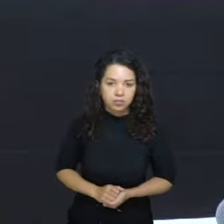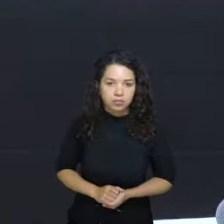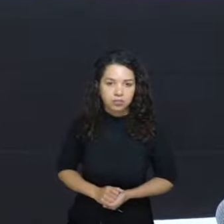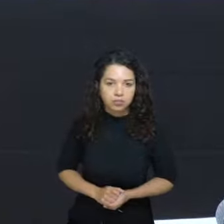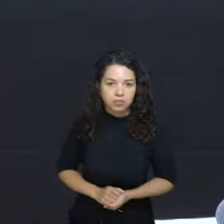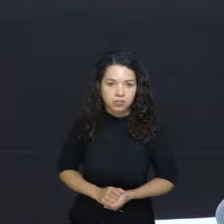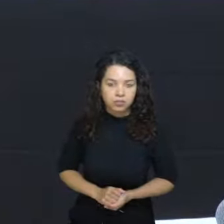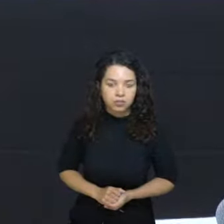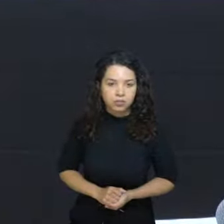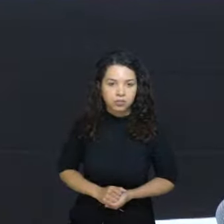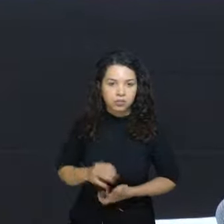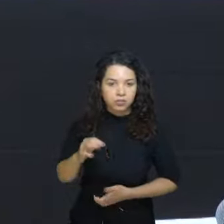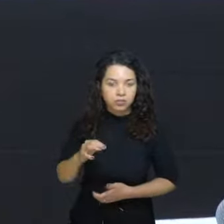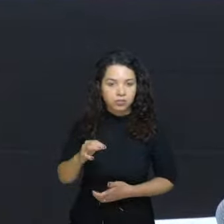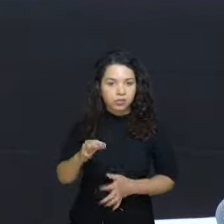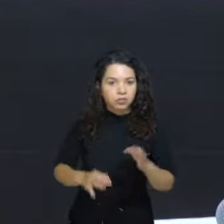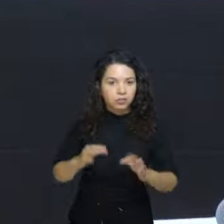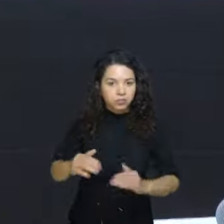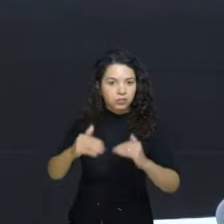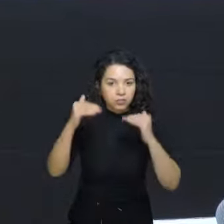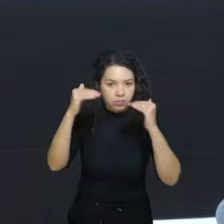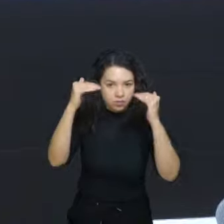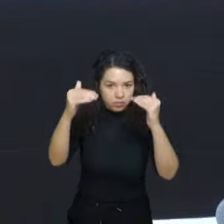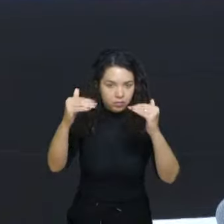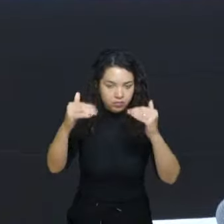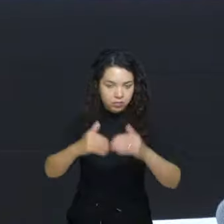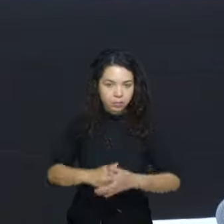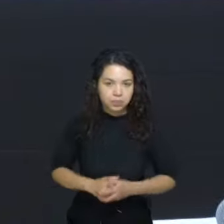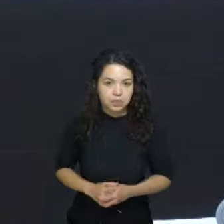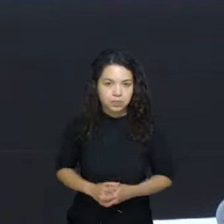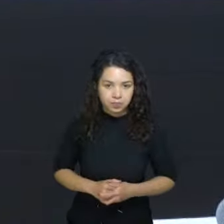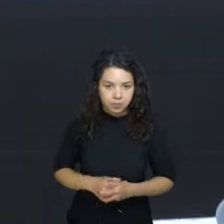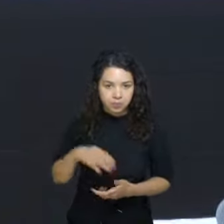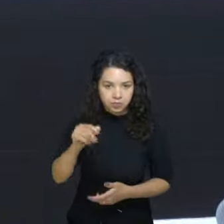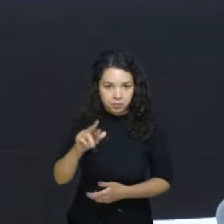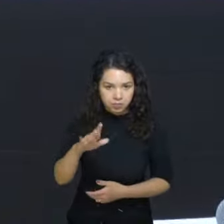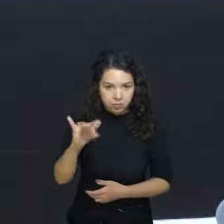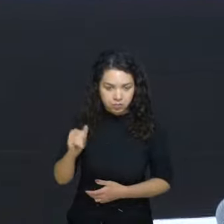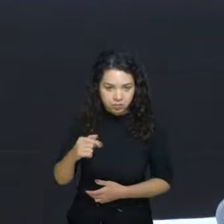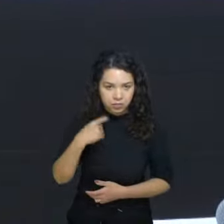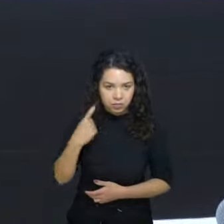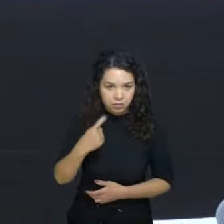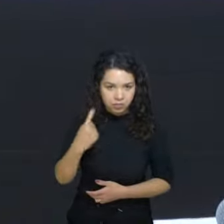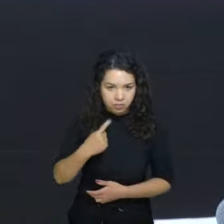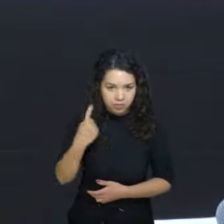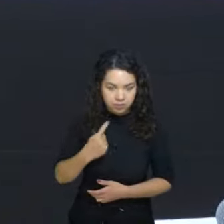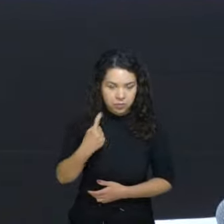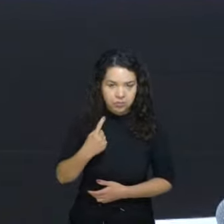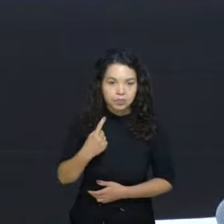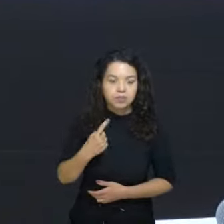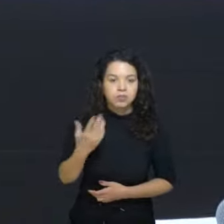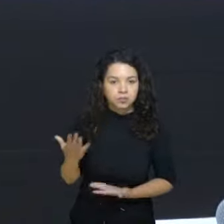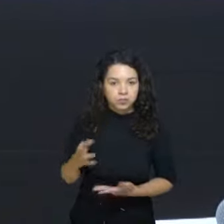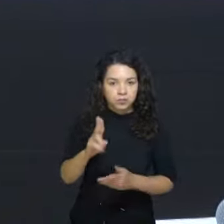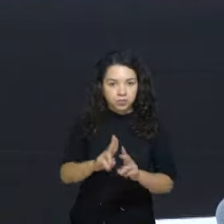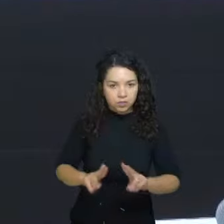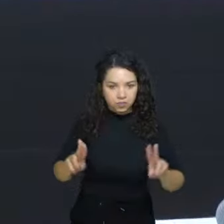desembargadora Maria do rilo Santa Rita é graduada em direito pela ufsk mestre em ciências jurídicas pela